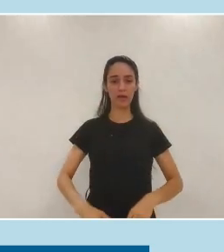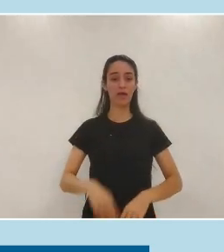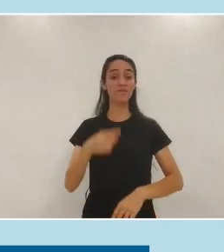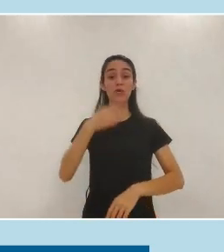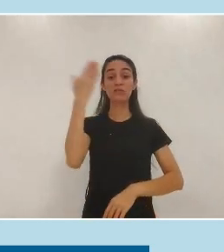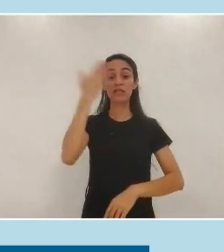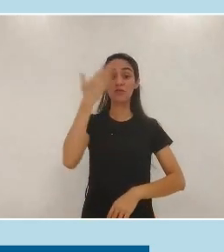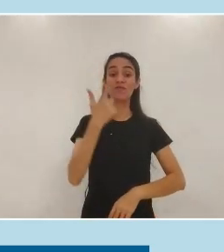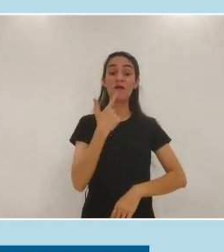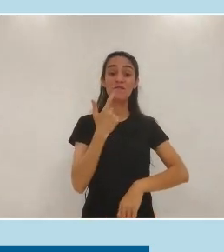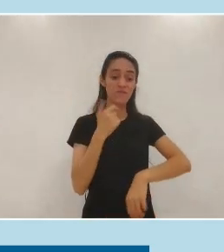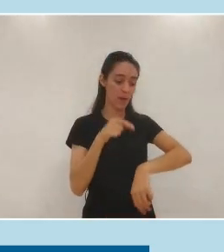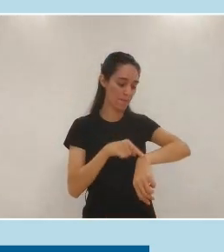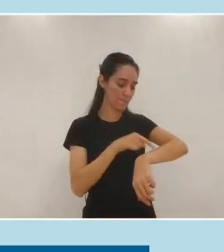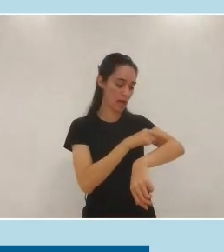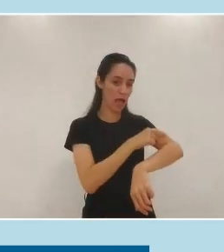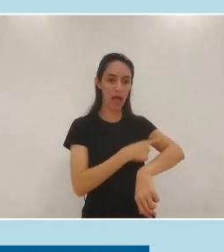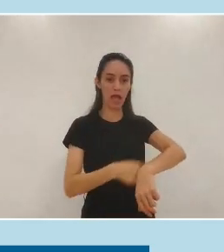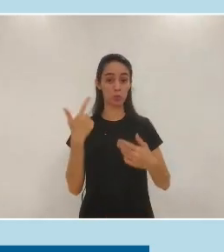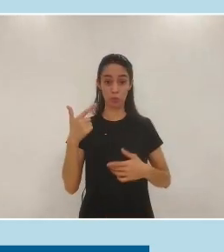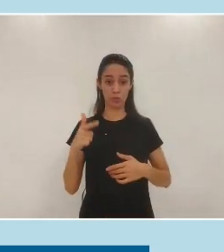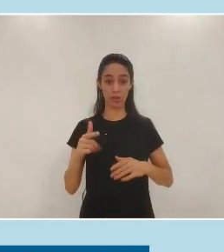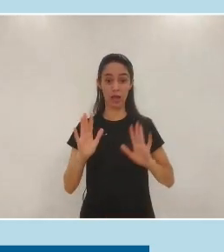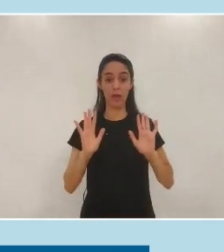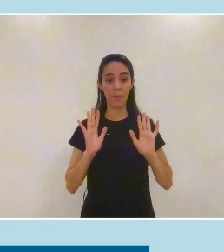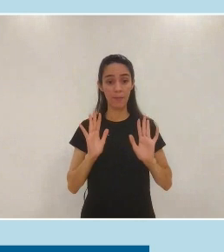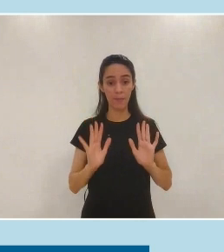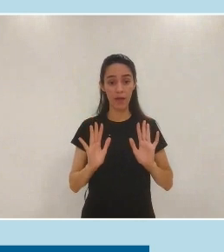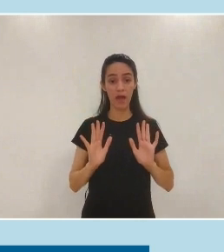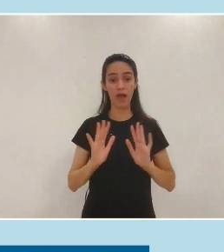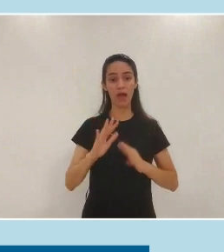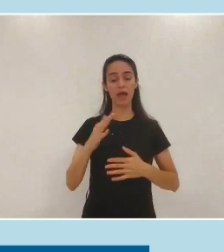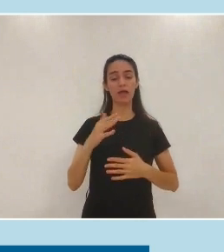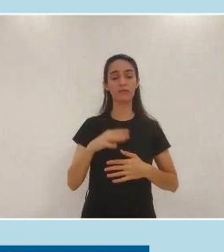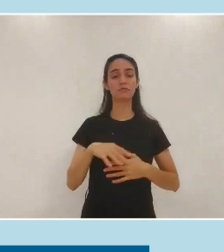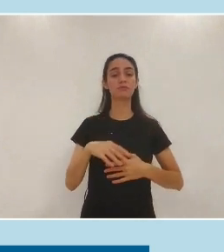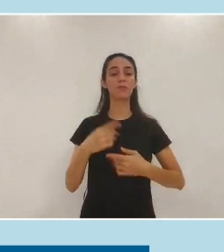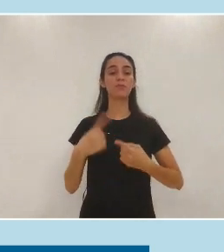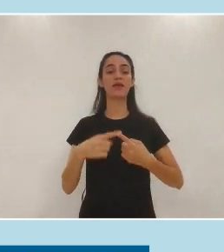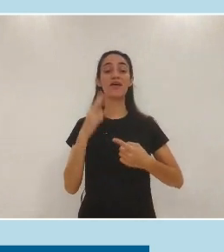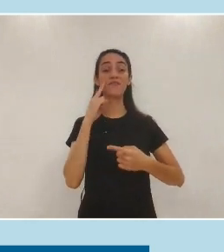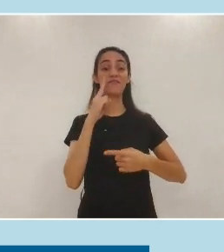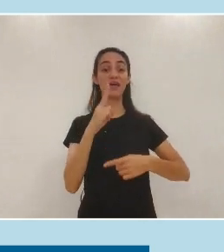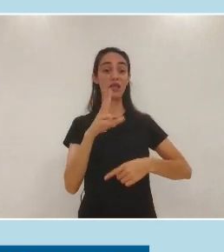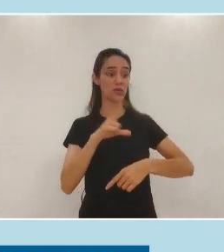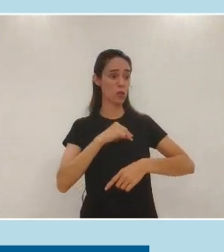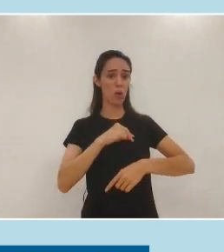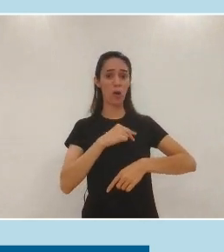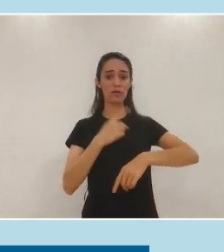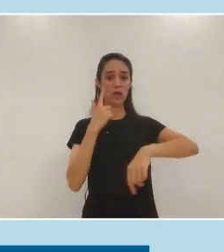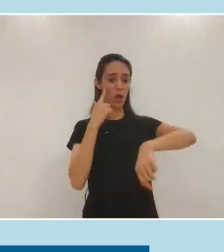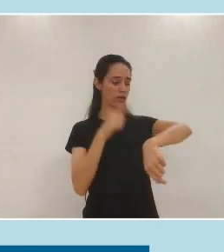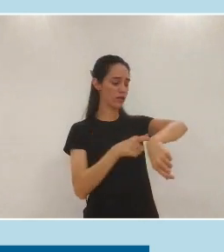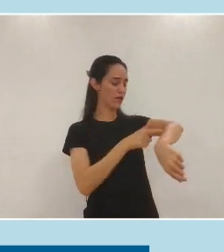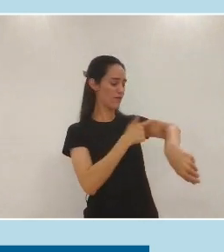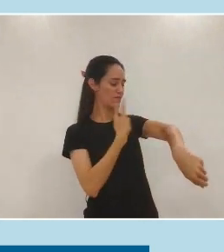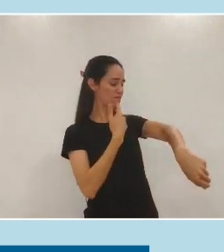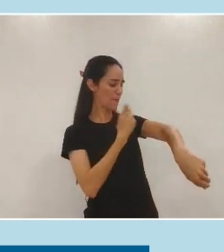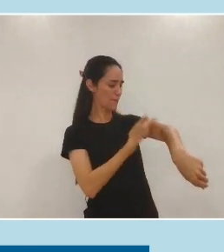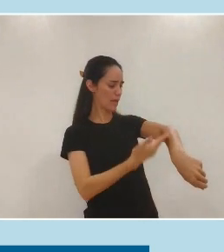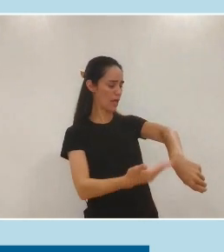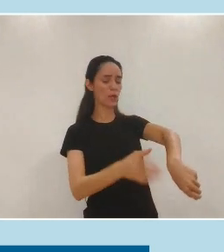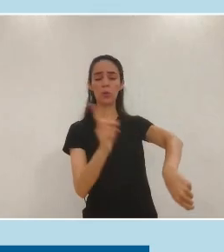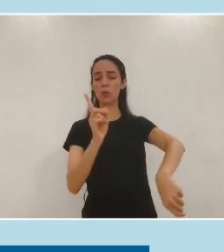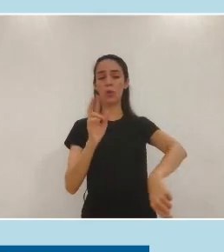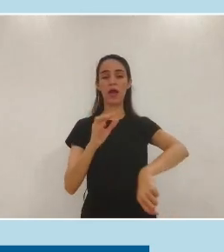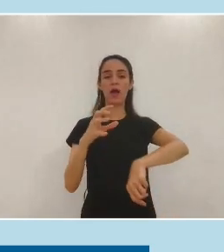vermelhidão, dor, rubor, não vai ter esse tipo de inflamação, que é o comum que a gente faz, está inflamado, olha como está vermelho. Não, é de